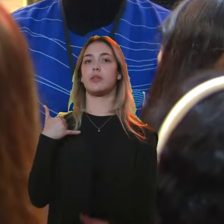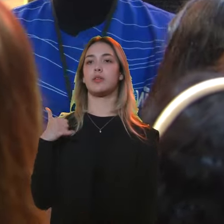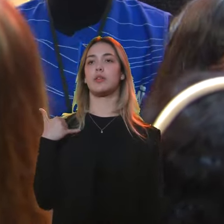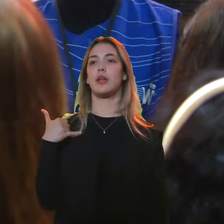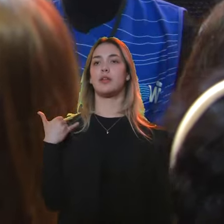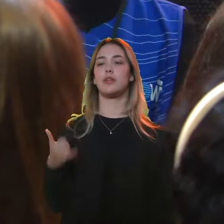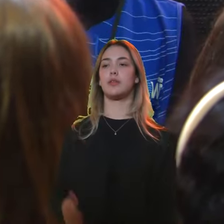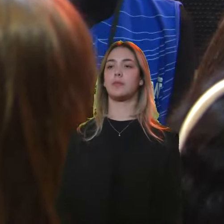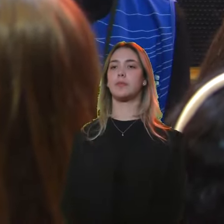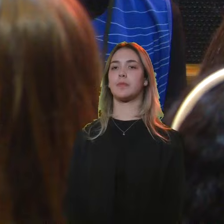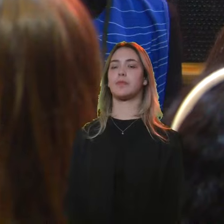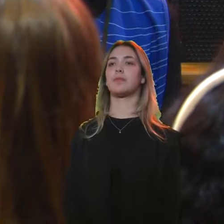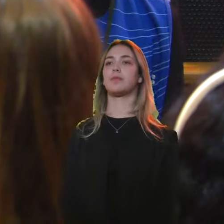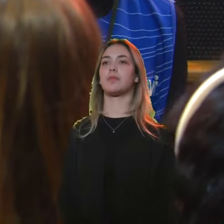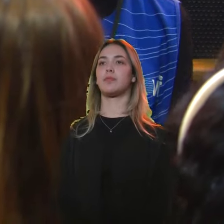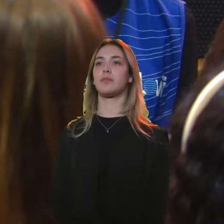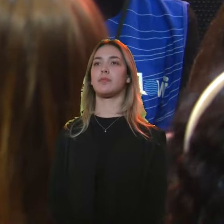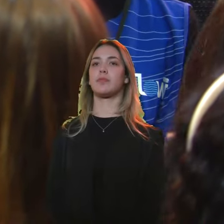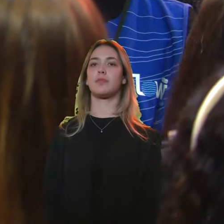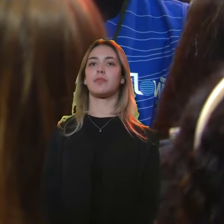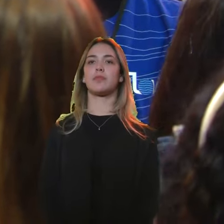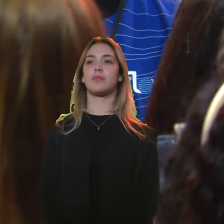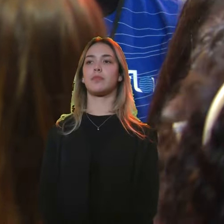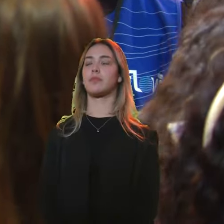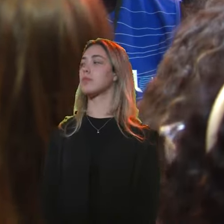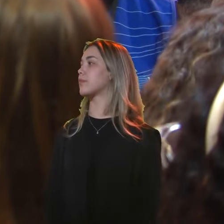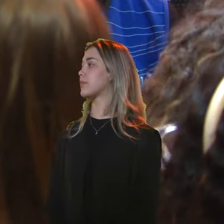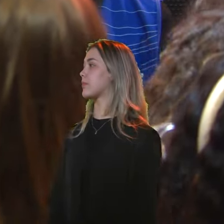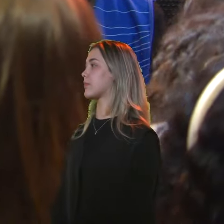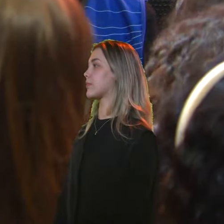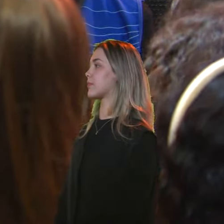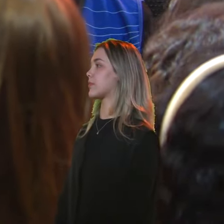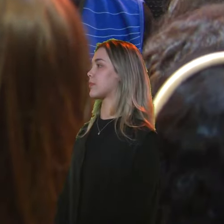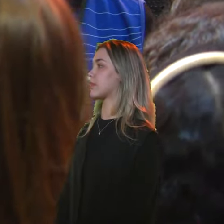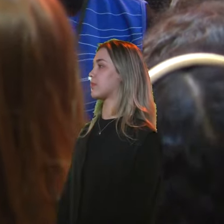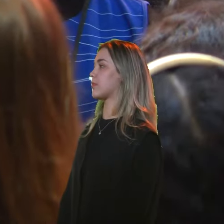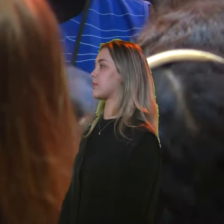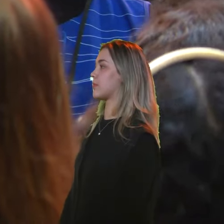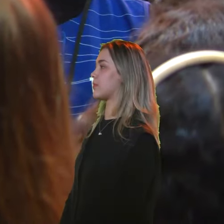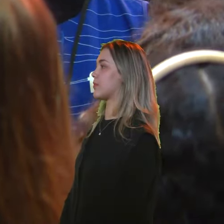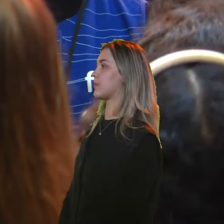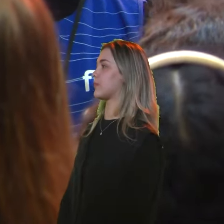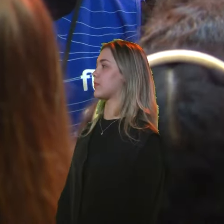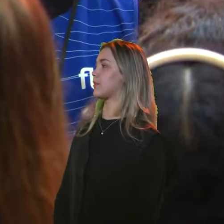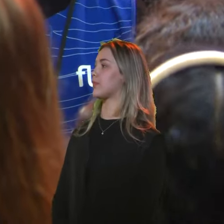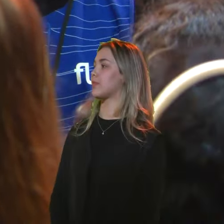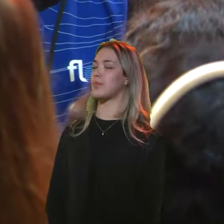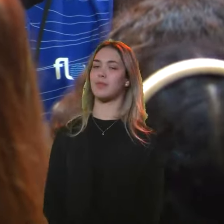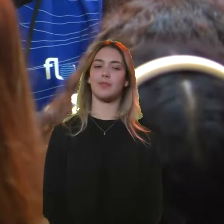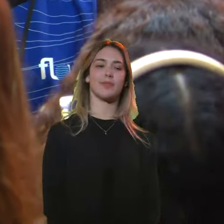Quem já está aqui, que entregou a vida para Jesus, levanta a mão de novo para eu ver quem que é. Bom?